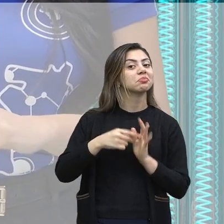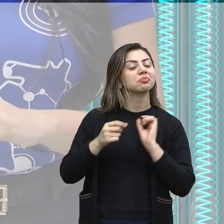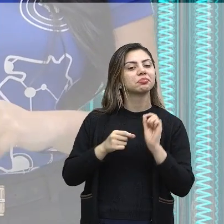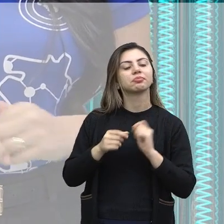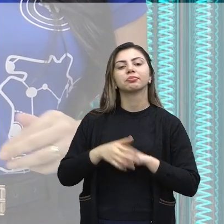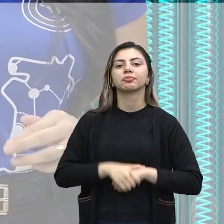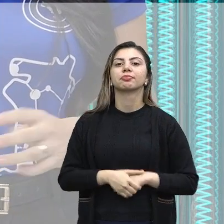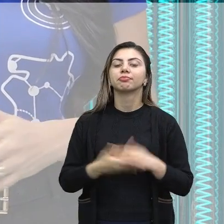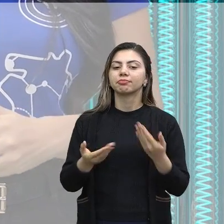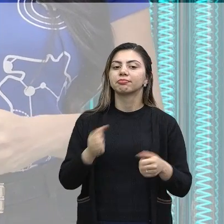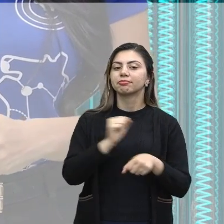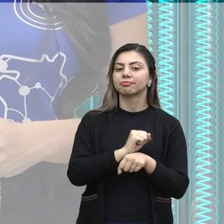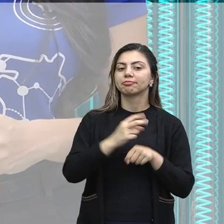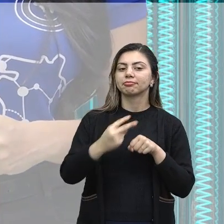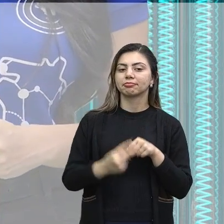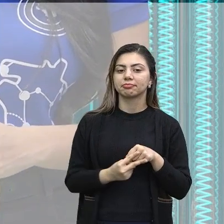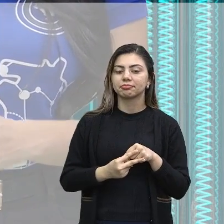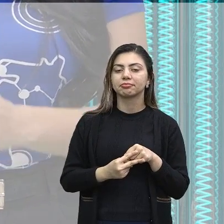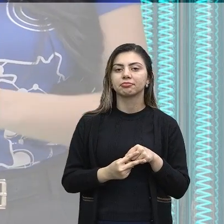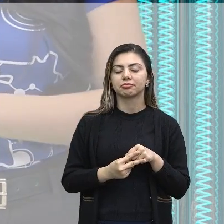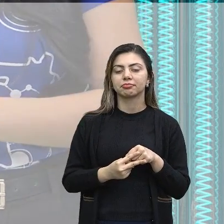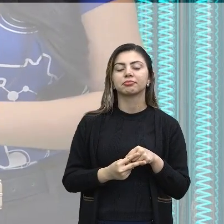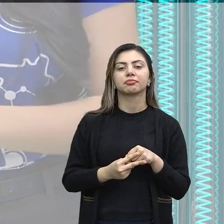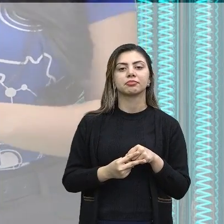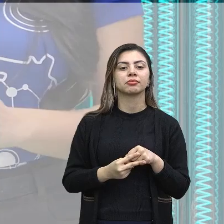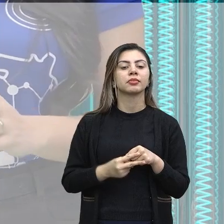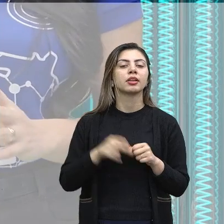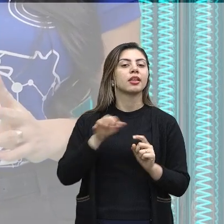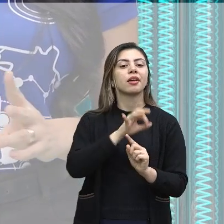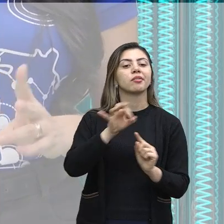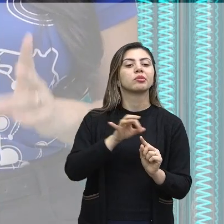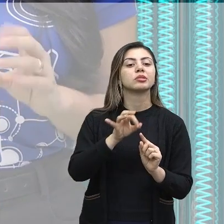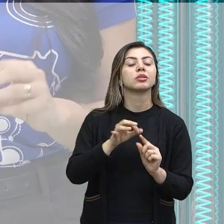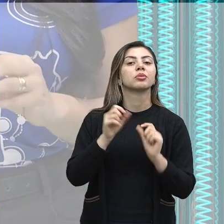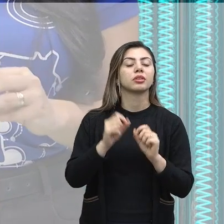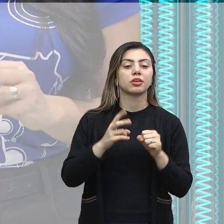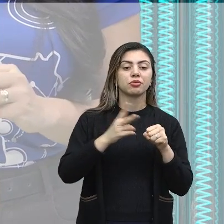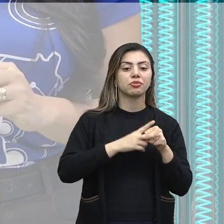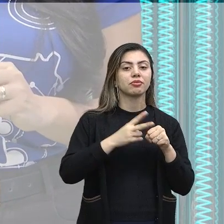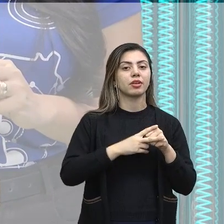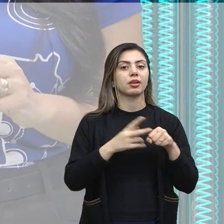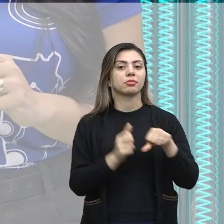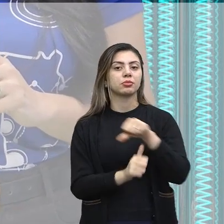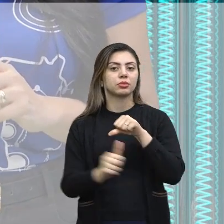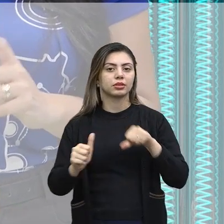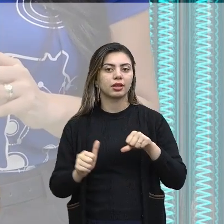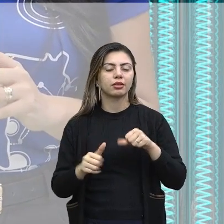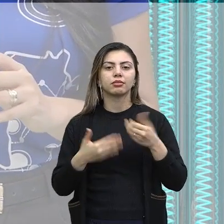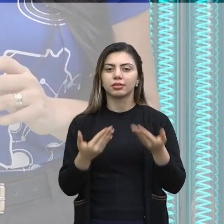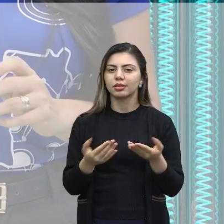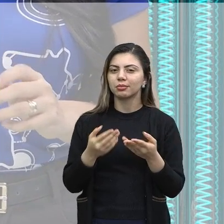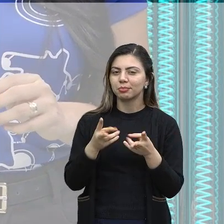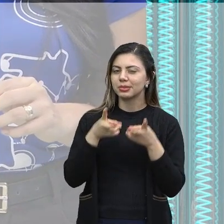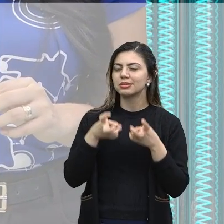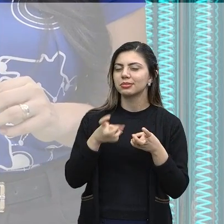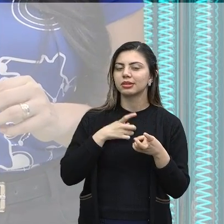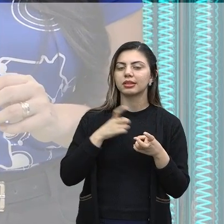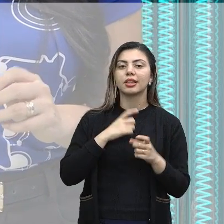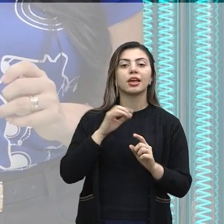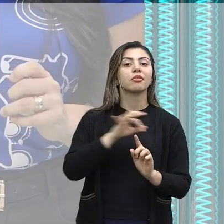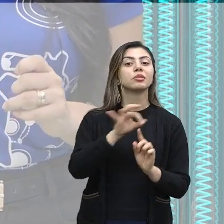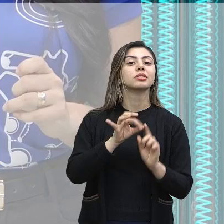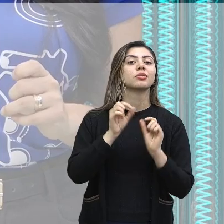Os advérbios modificam verbos. Então, olha só, a gente já sabe que eles têm a função de modificar